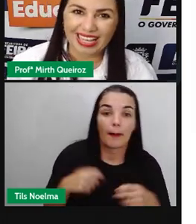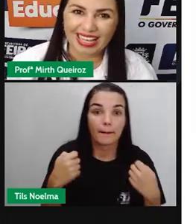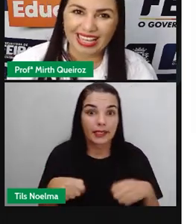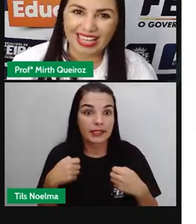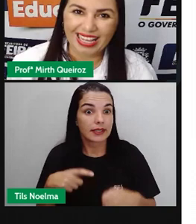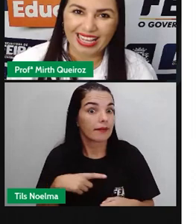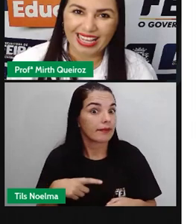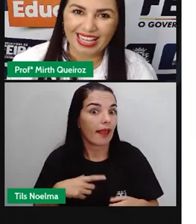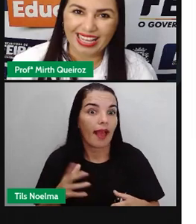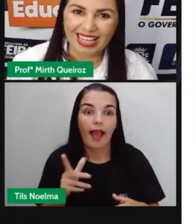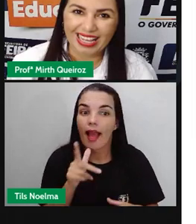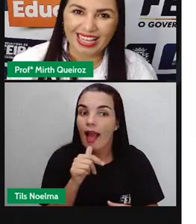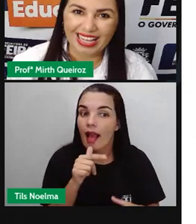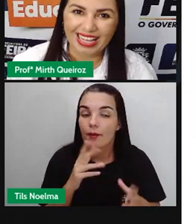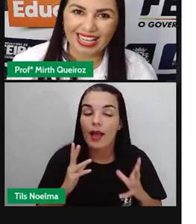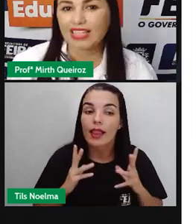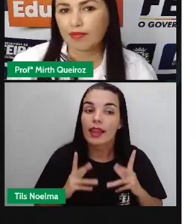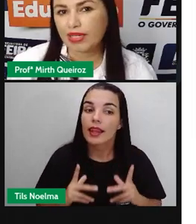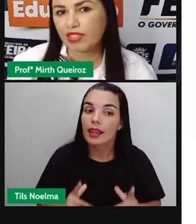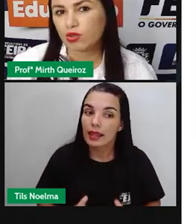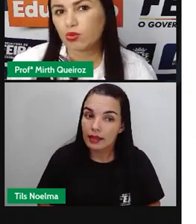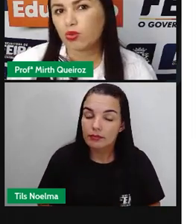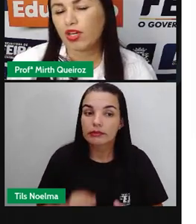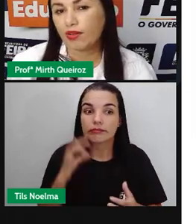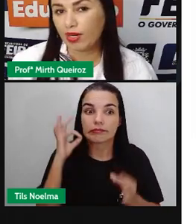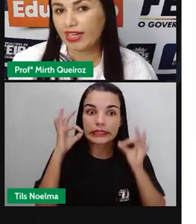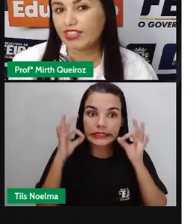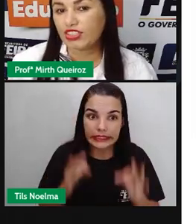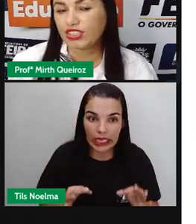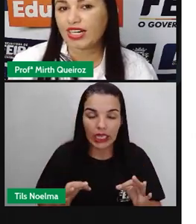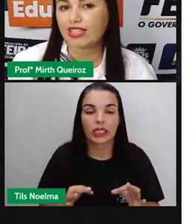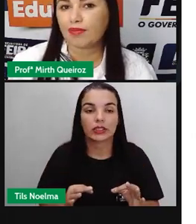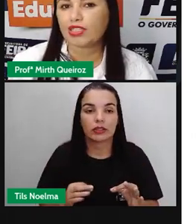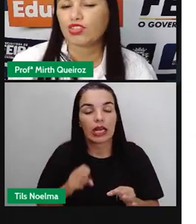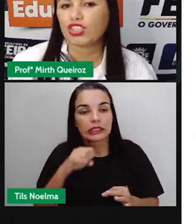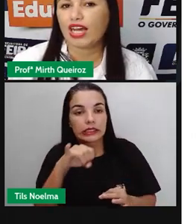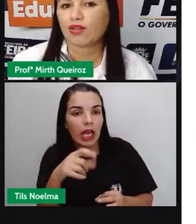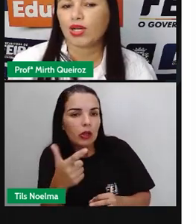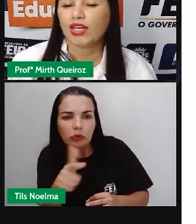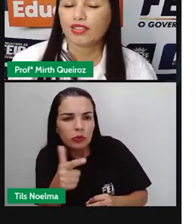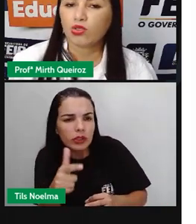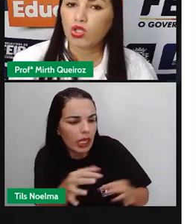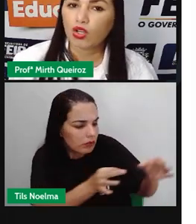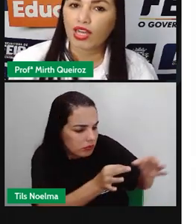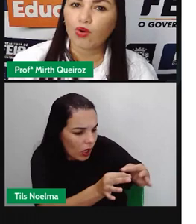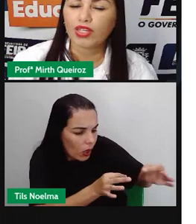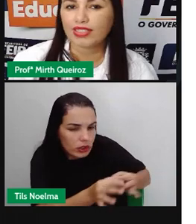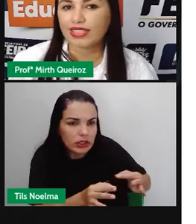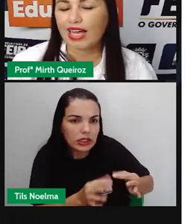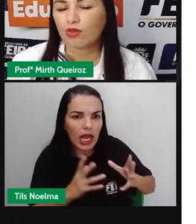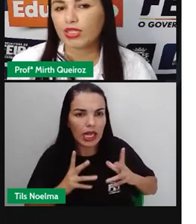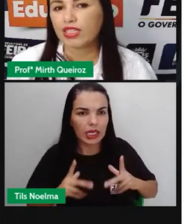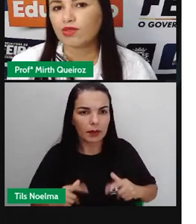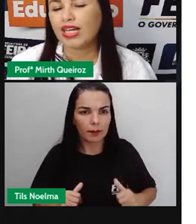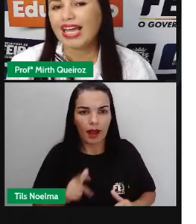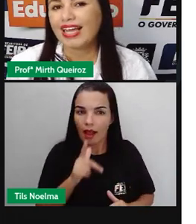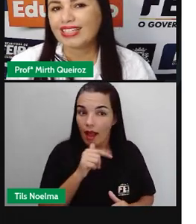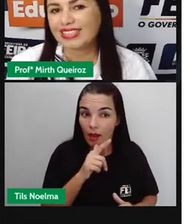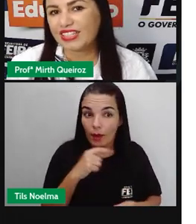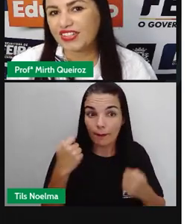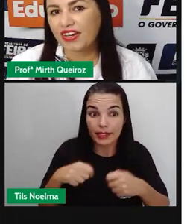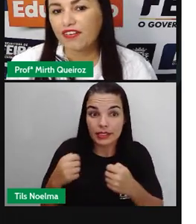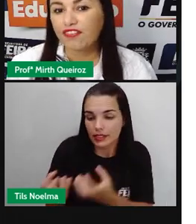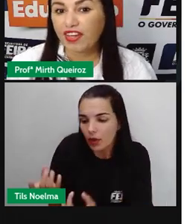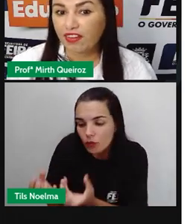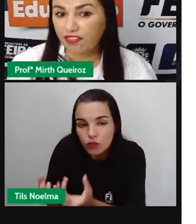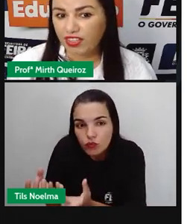tratada caso não o tratamento é uma rede de tratamento de água no local que essa água então